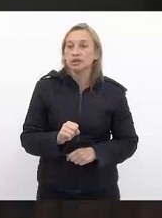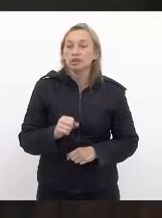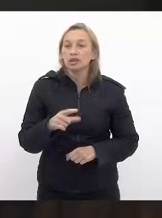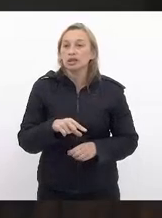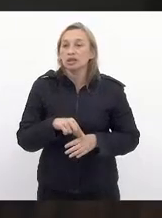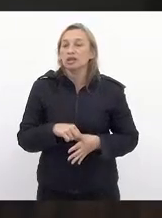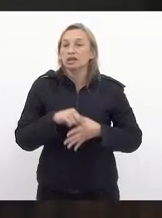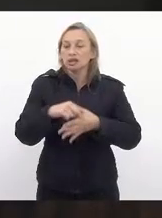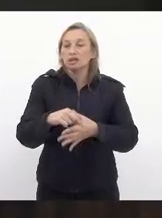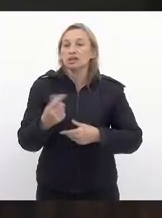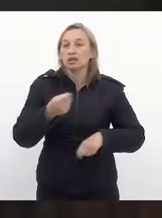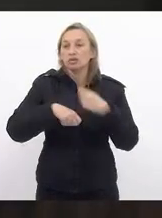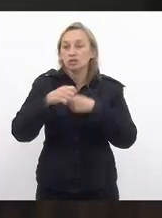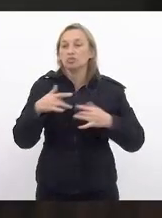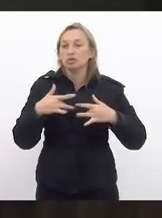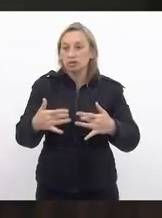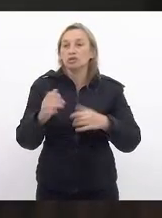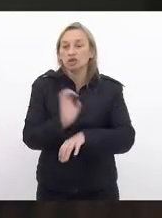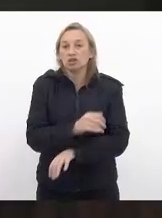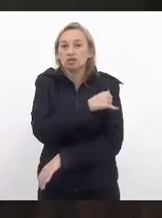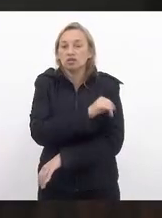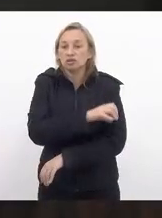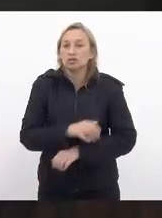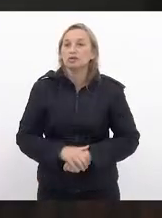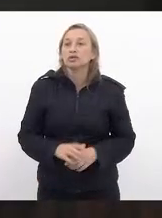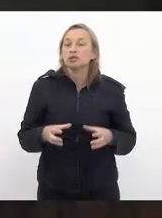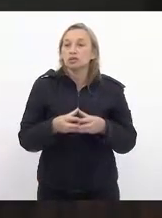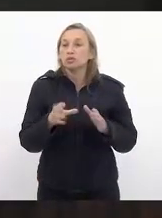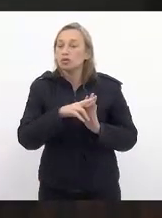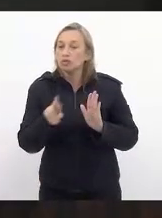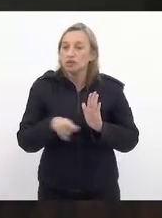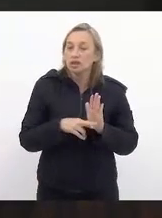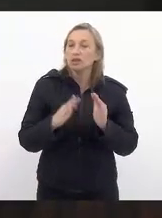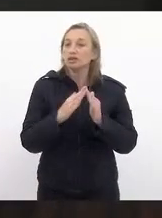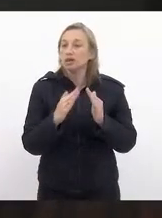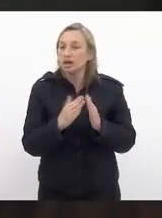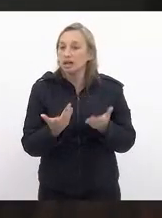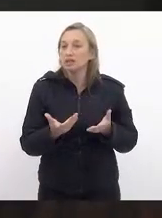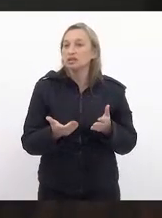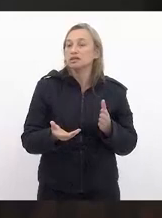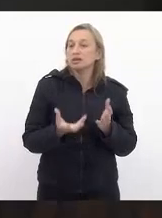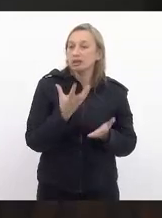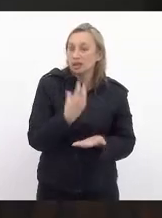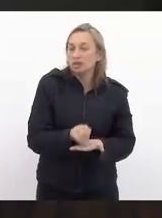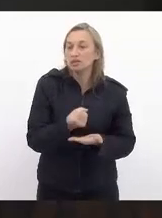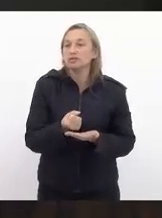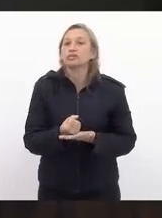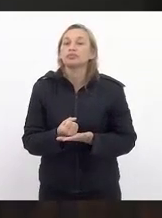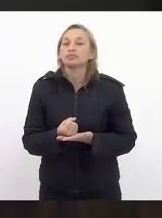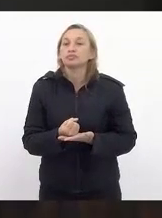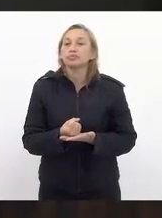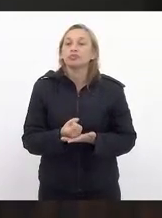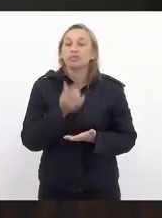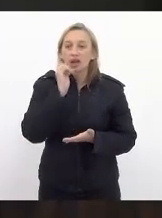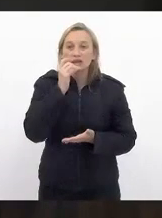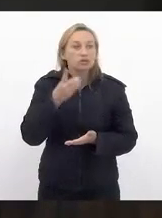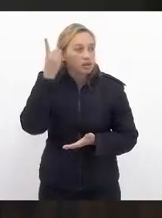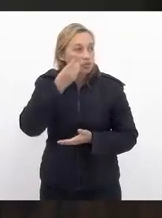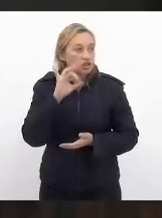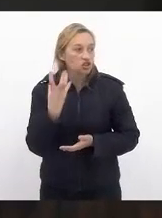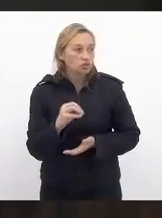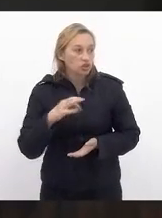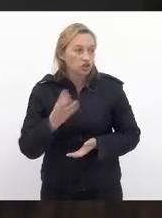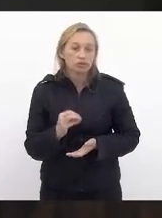líder da economia solidária do Estado do Rio de Janeiro parecer da comissão de normas internas e proposições externas favorável relator